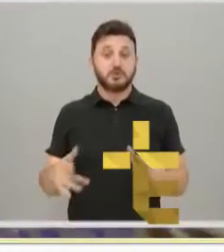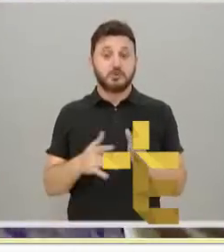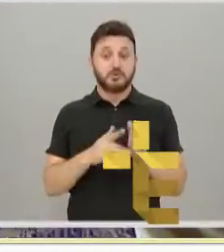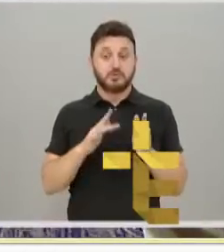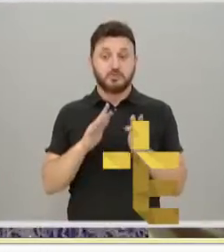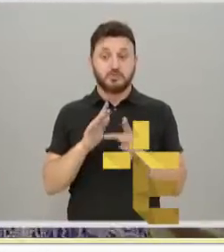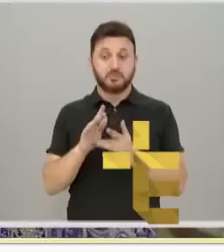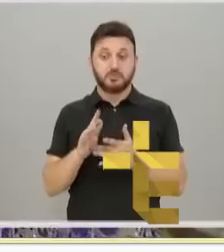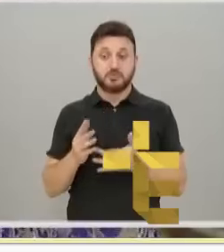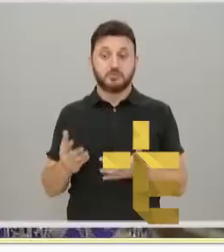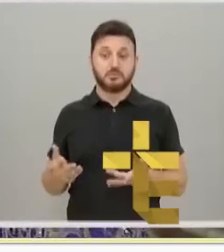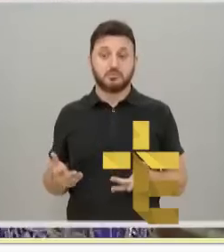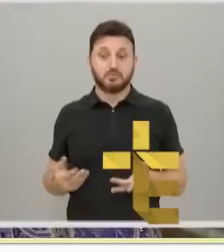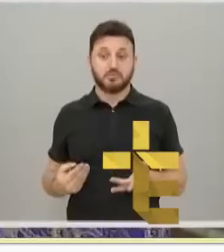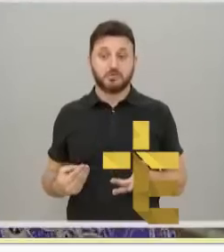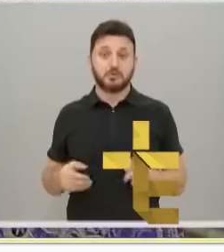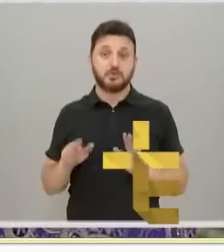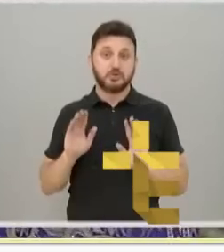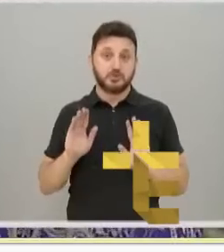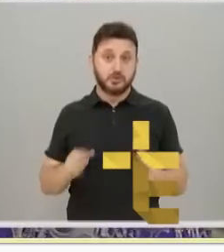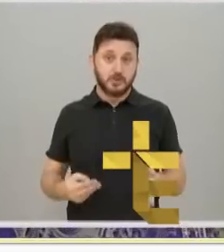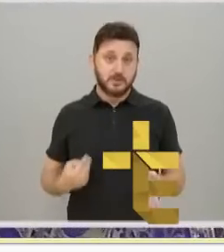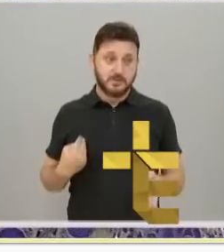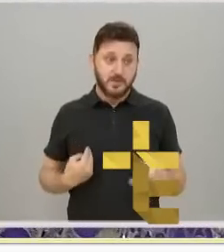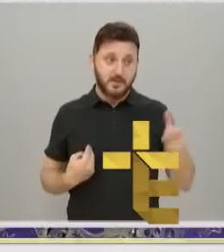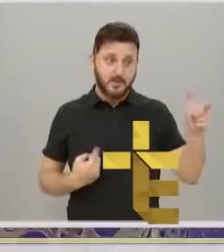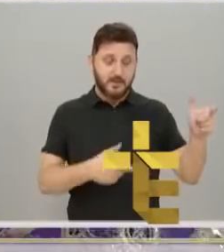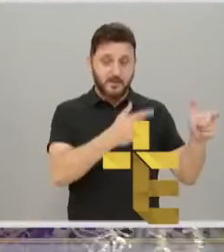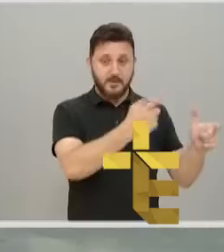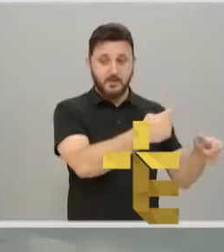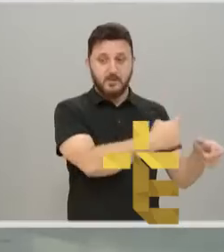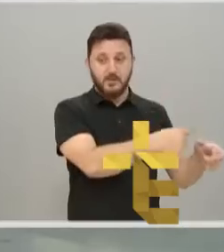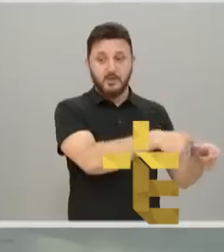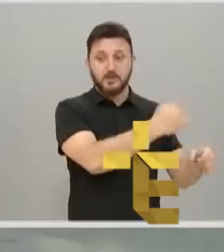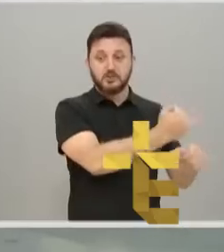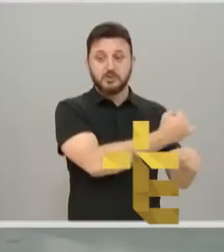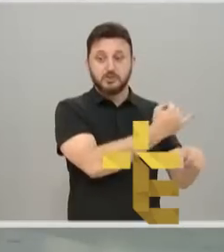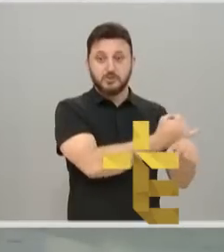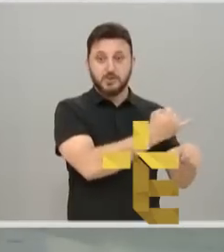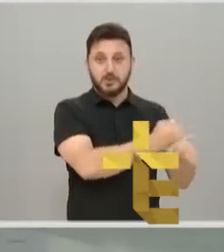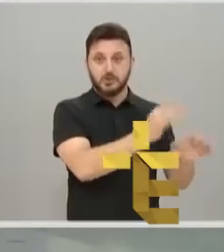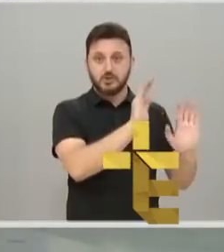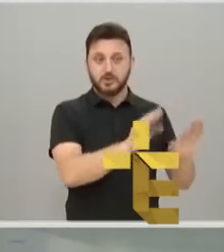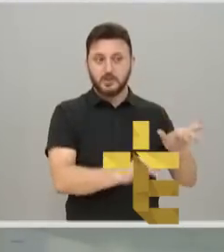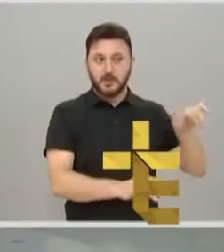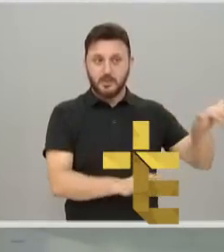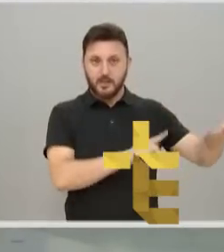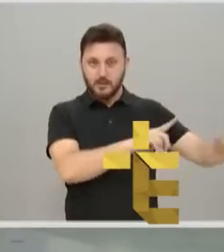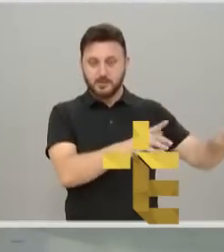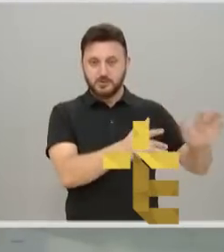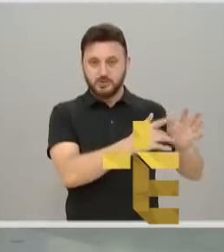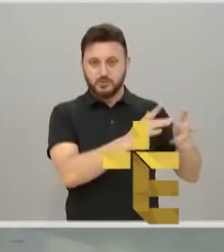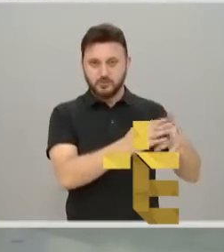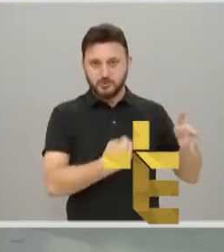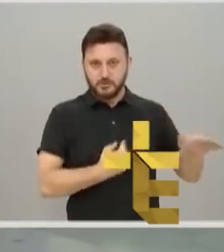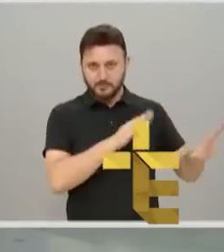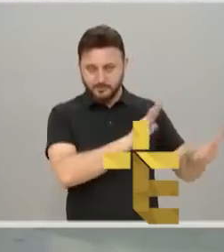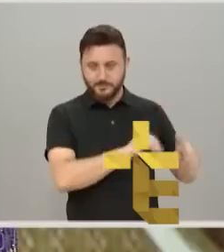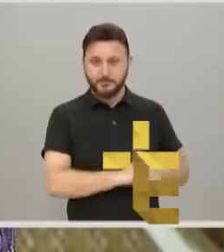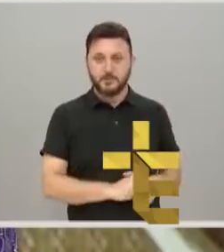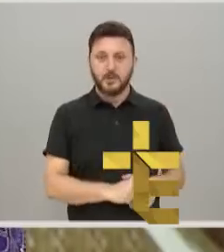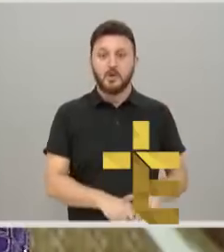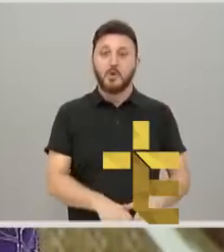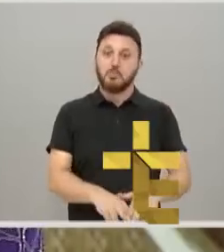Jesus já está em Jerusalém. Por isso, na minha premonição,